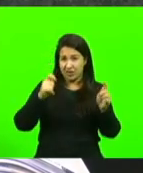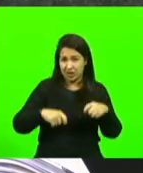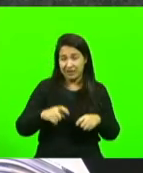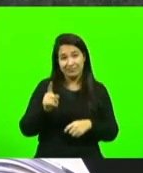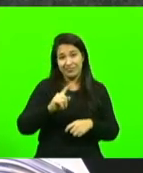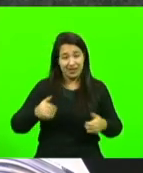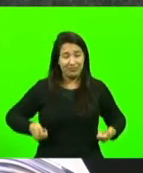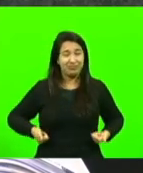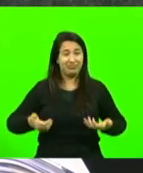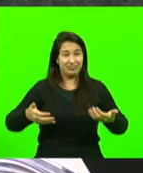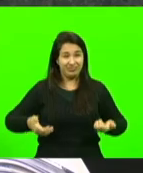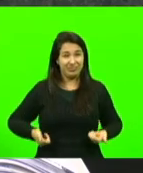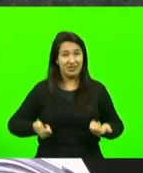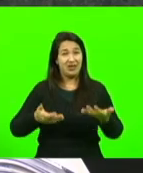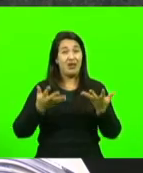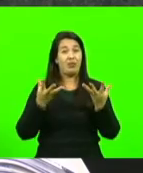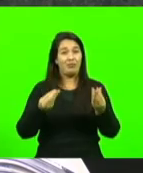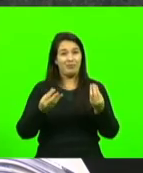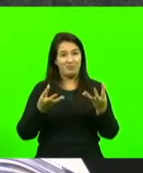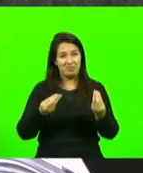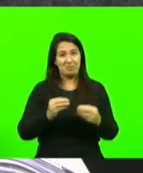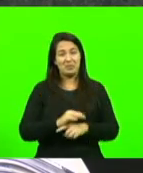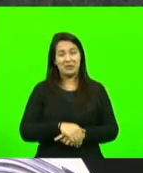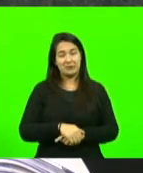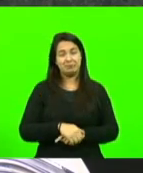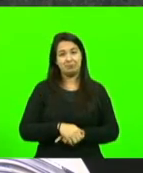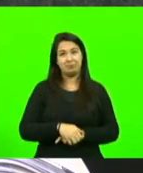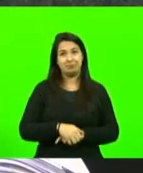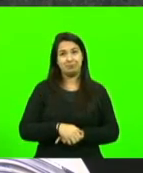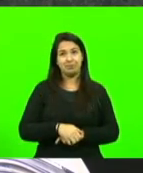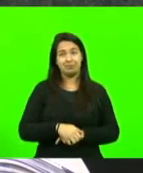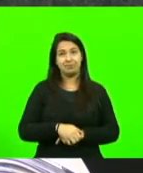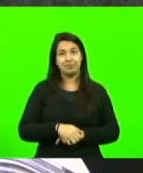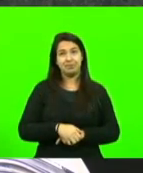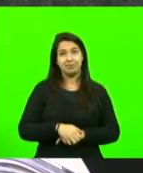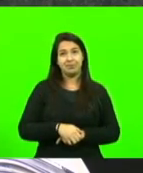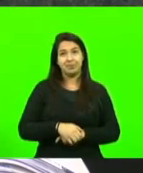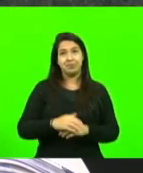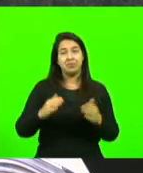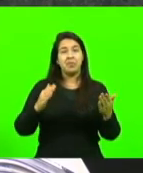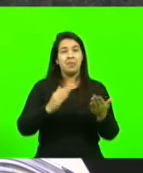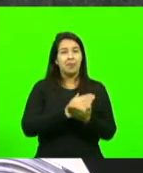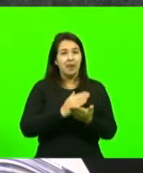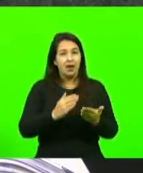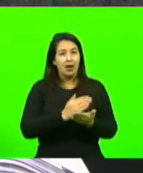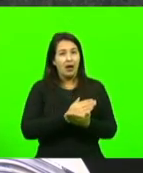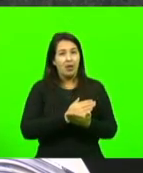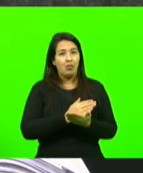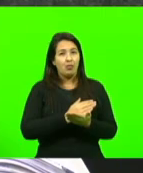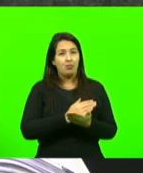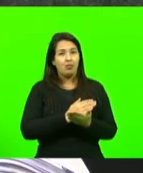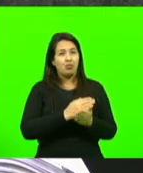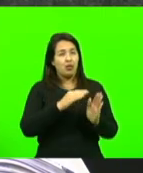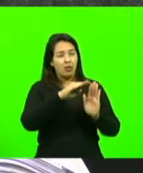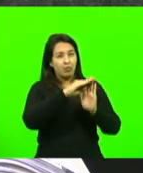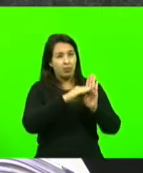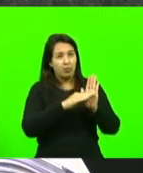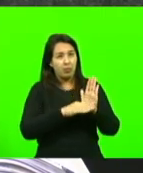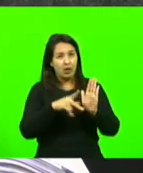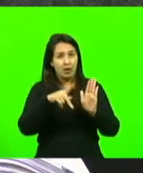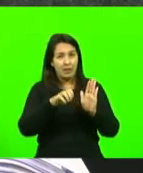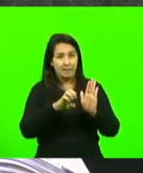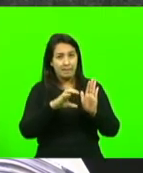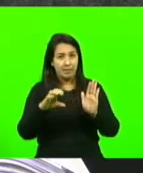públicos que devem atender as pessoas e em algum dispositivo da PEC a gente tem algo que